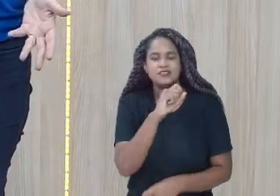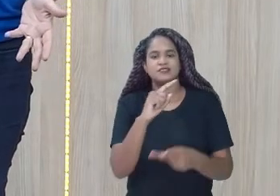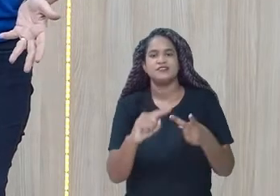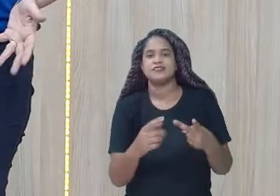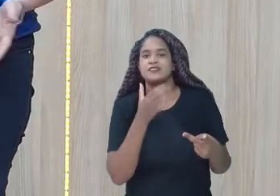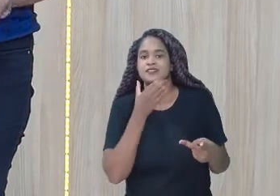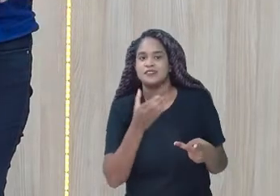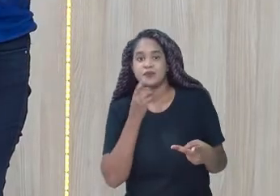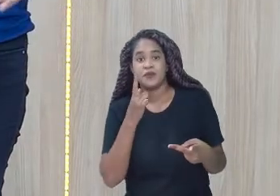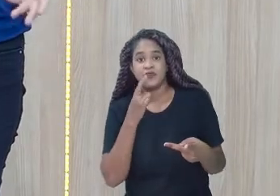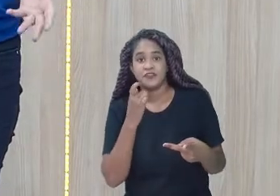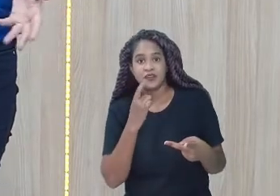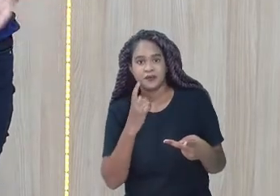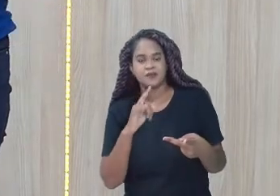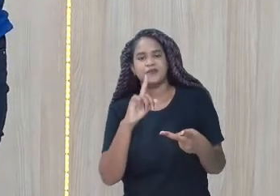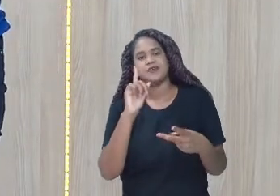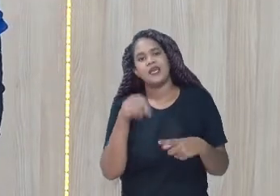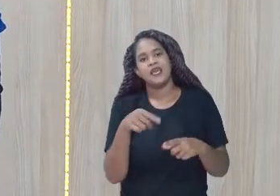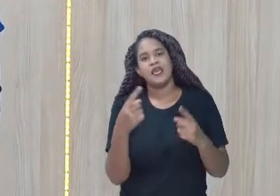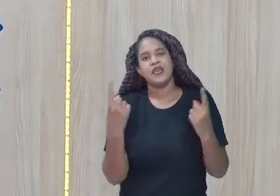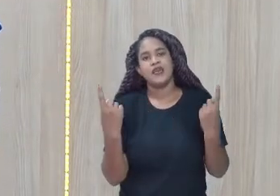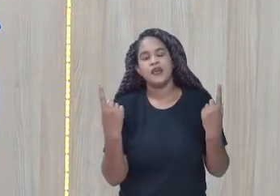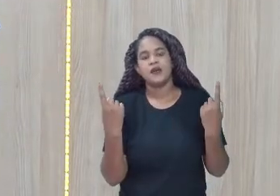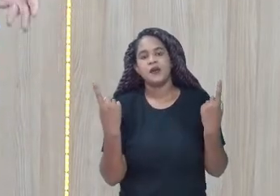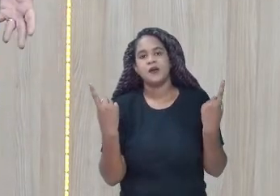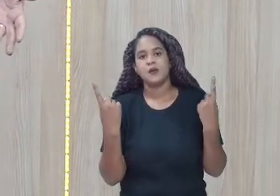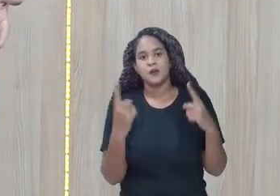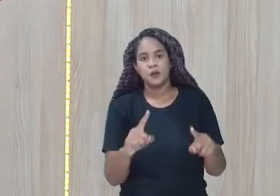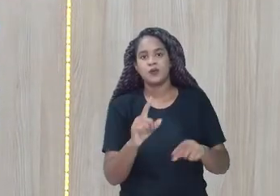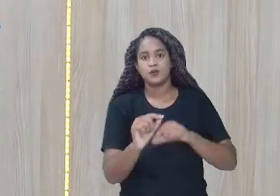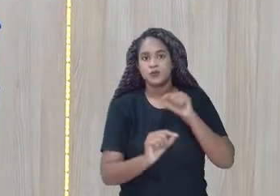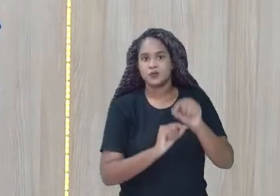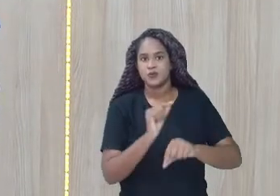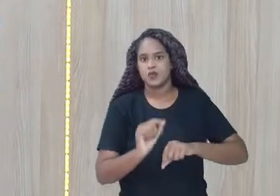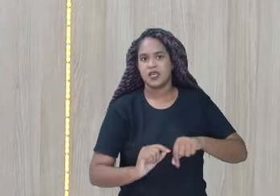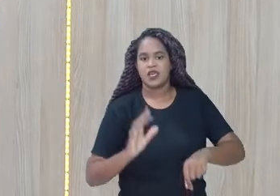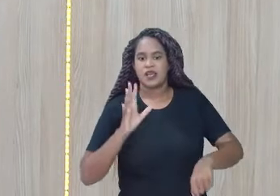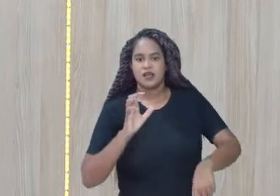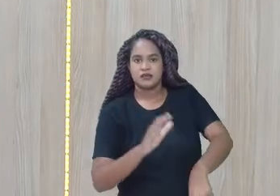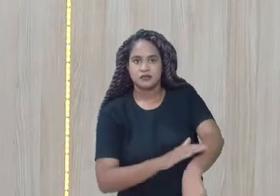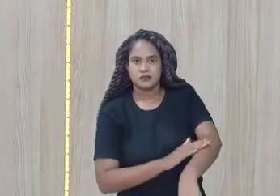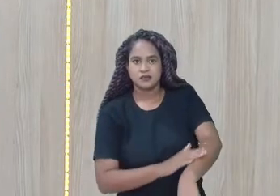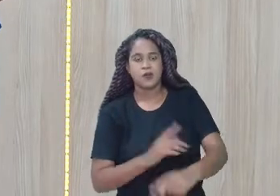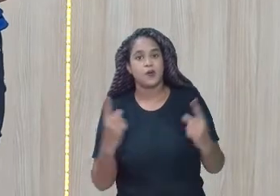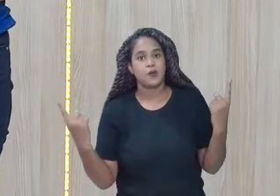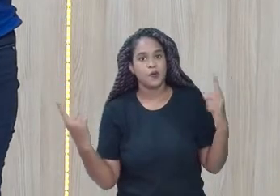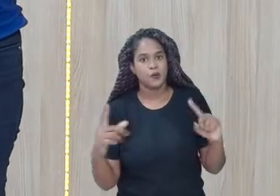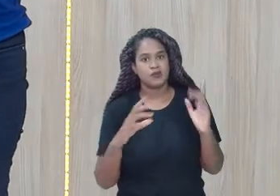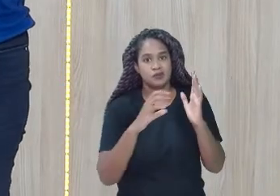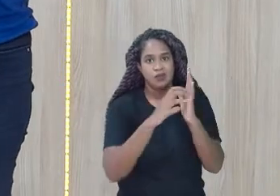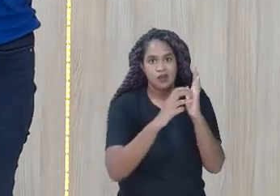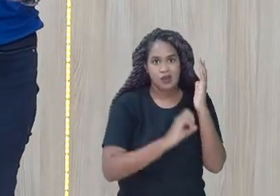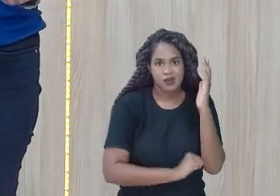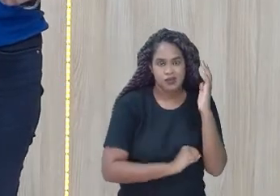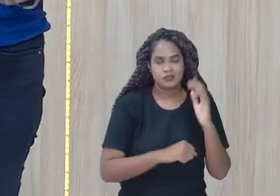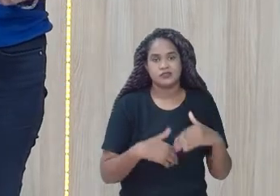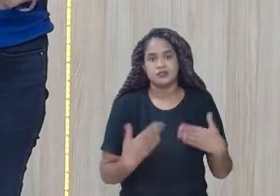vermelho também. O nosso alerta à prevenção do câncer de pele e também da AIDS. No dia